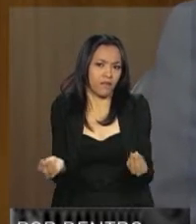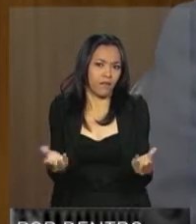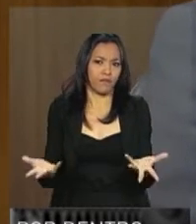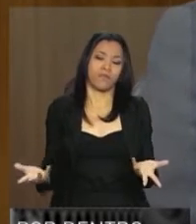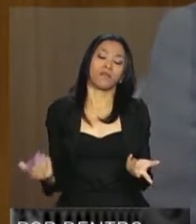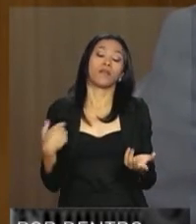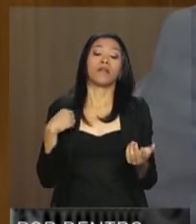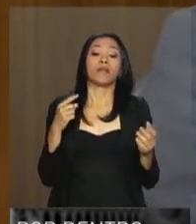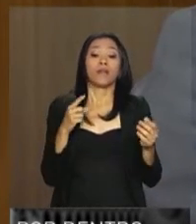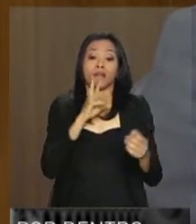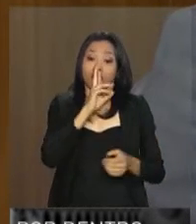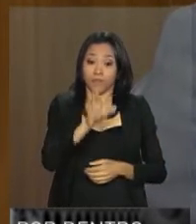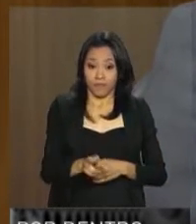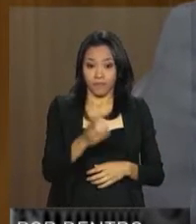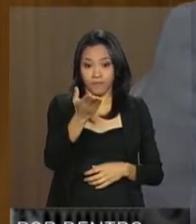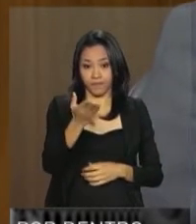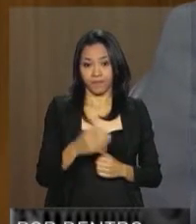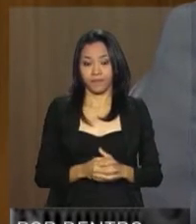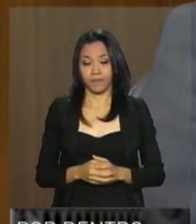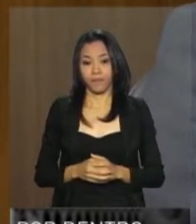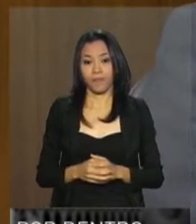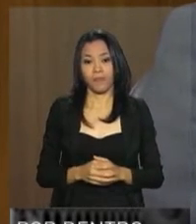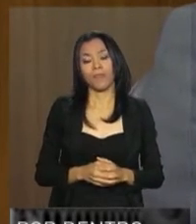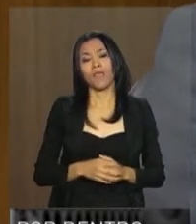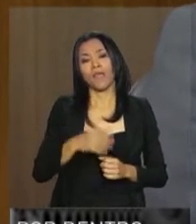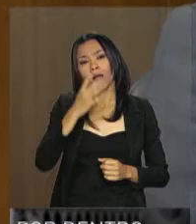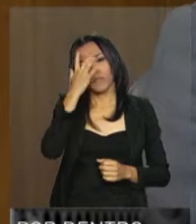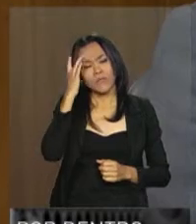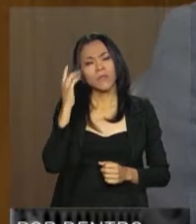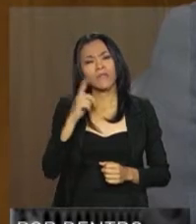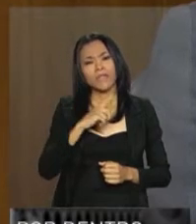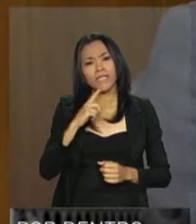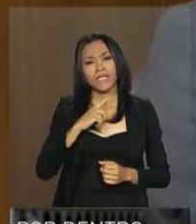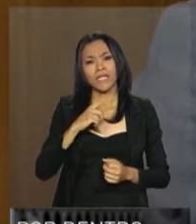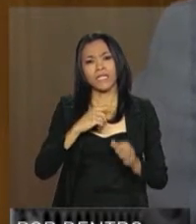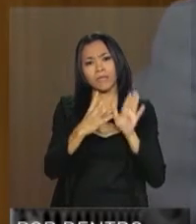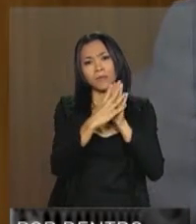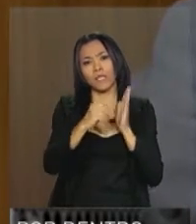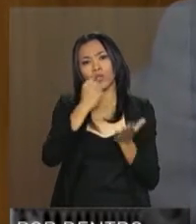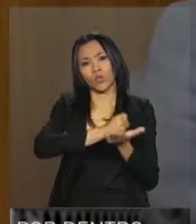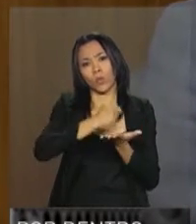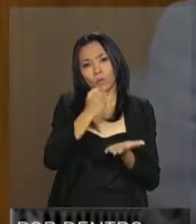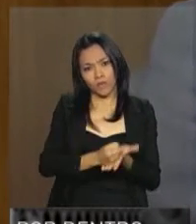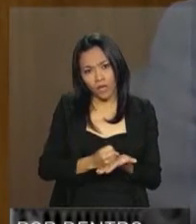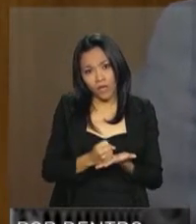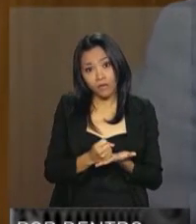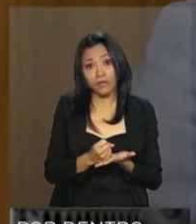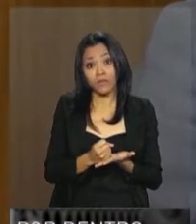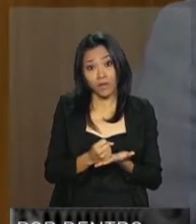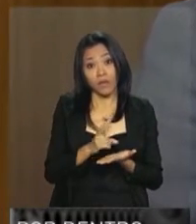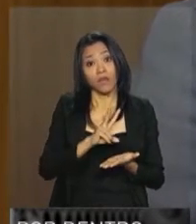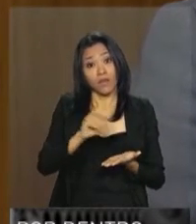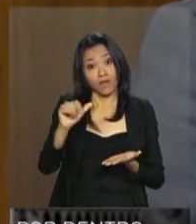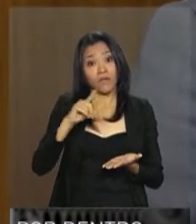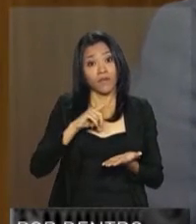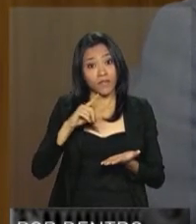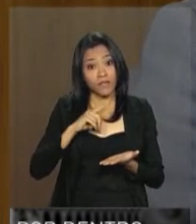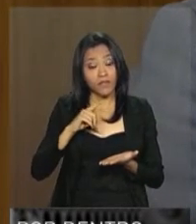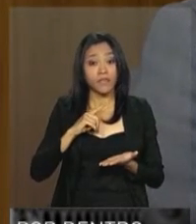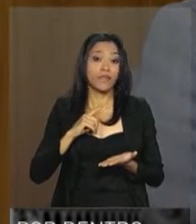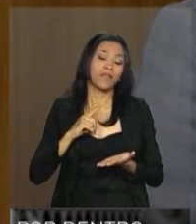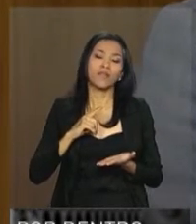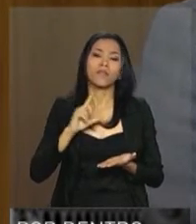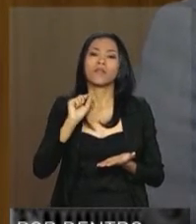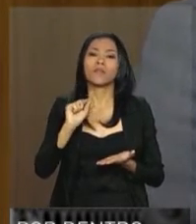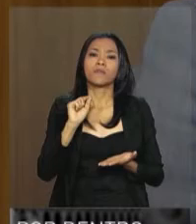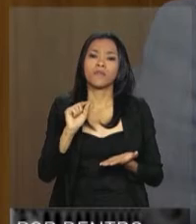trabalhador que terá essa modalidade de contrato de trabalho possivelmente ele terá mais do que um tomador de seu